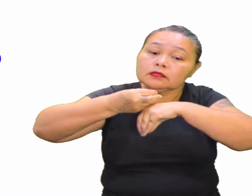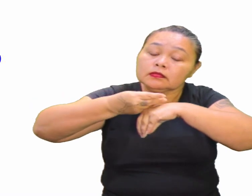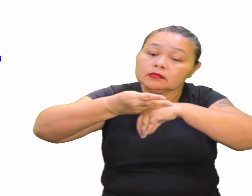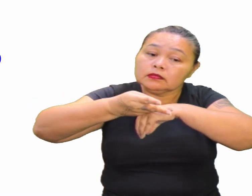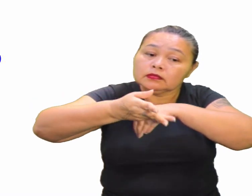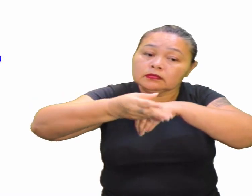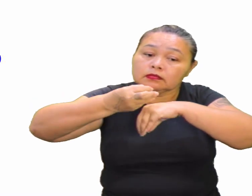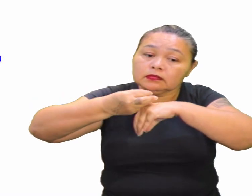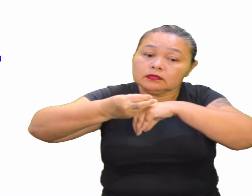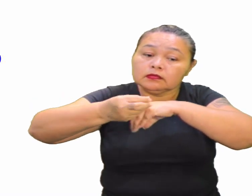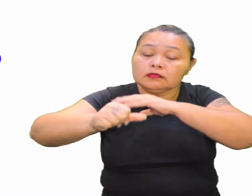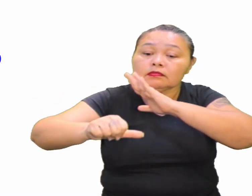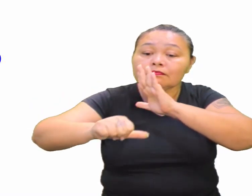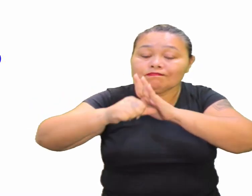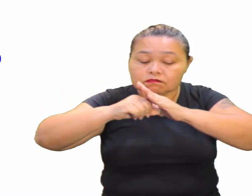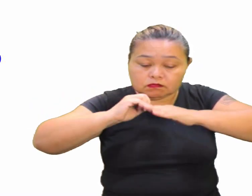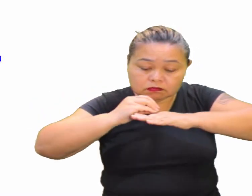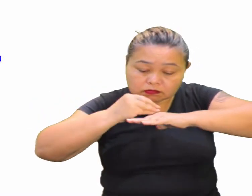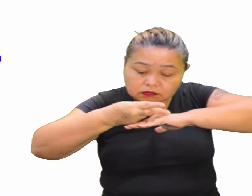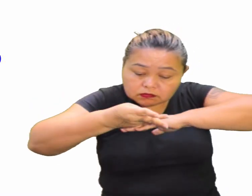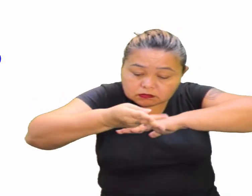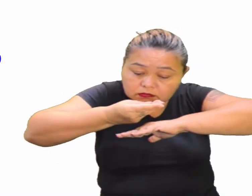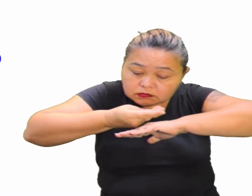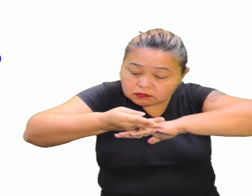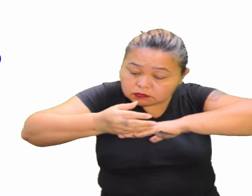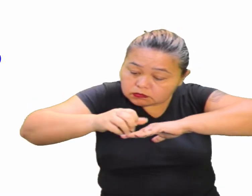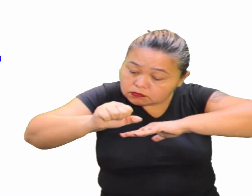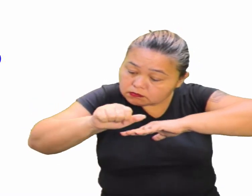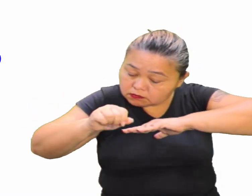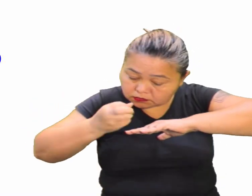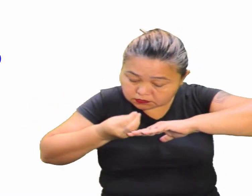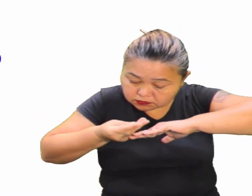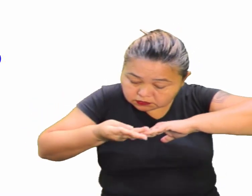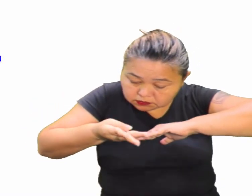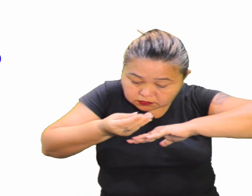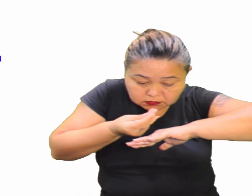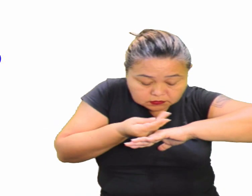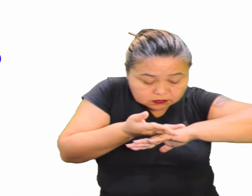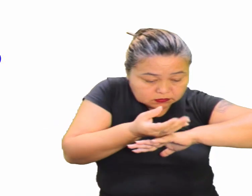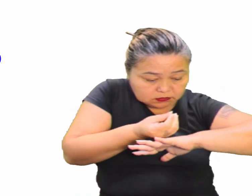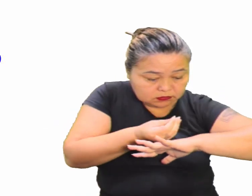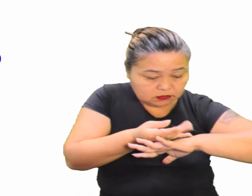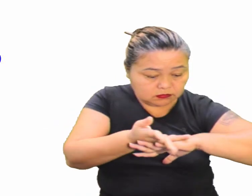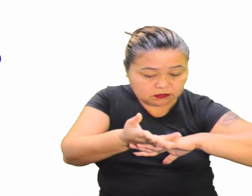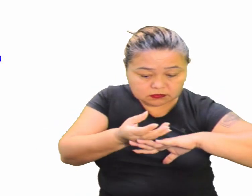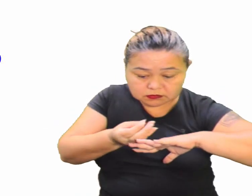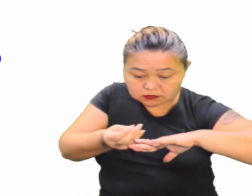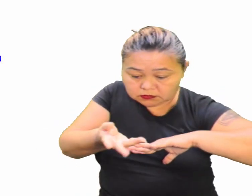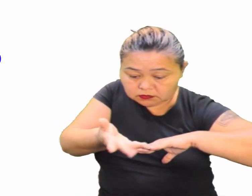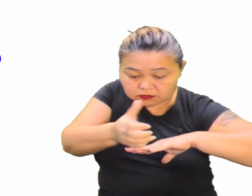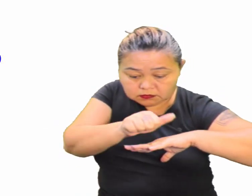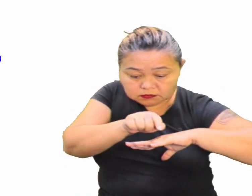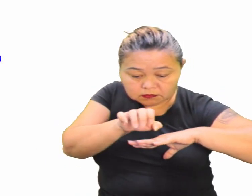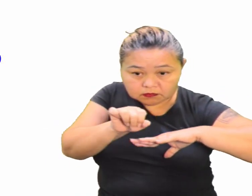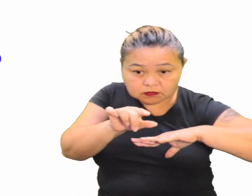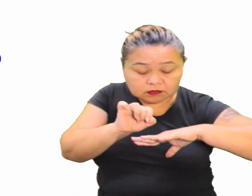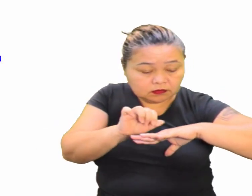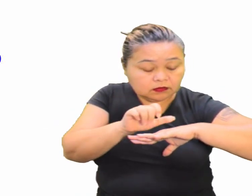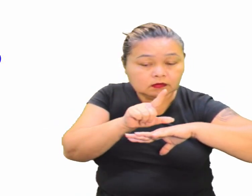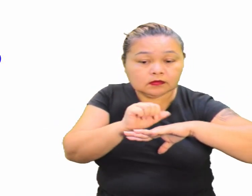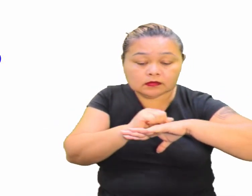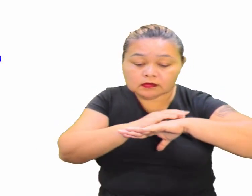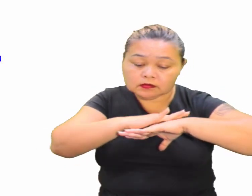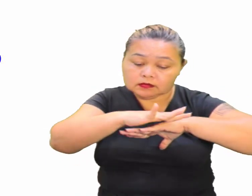através da erosão as primeiras camadas do solo. Aí sim a gente tem o solo para que, podemos dizer assim, para